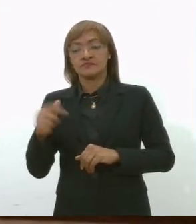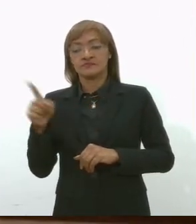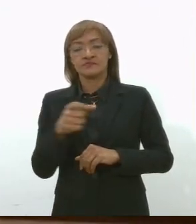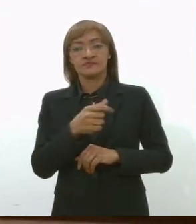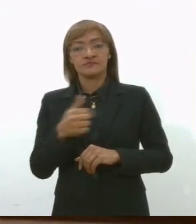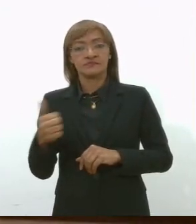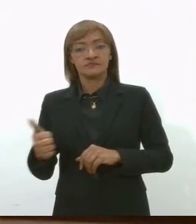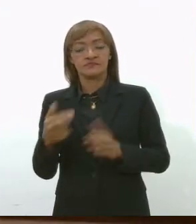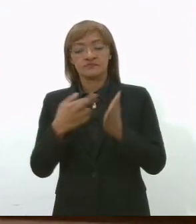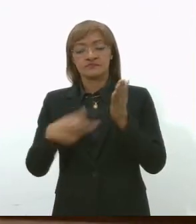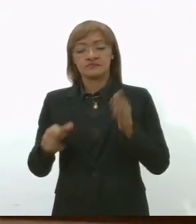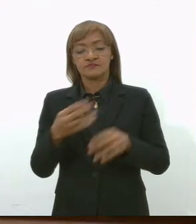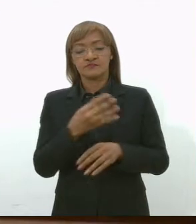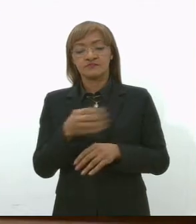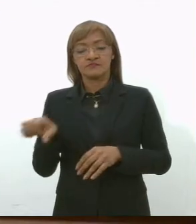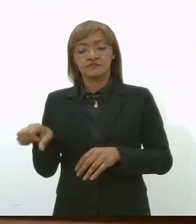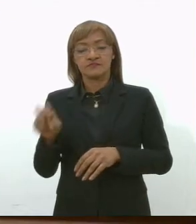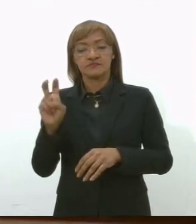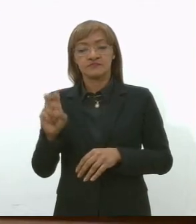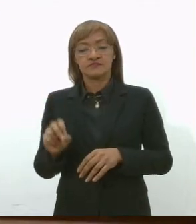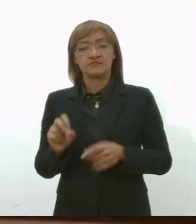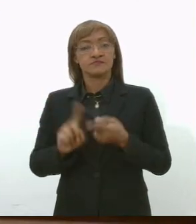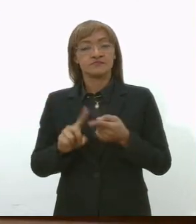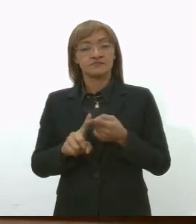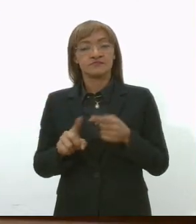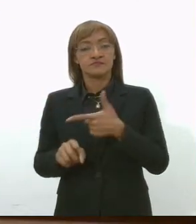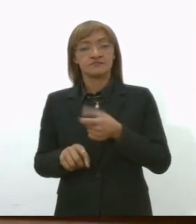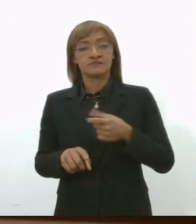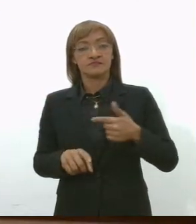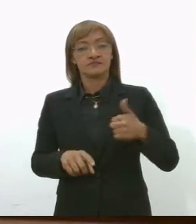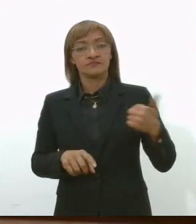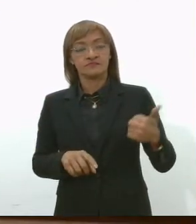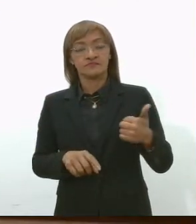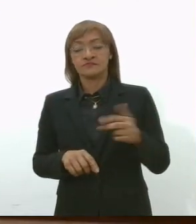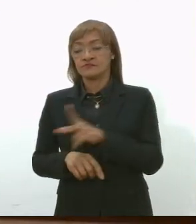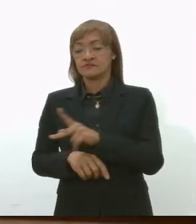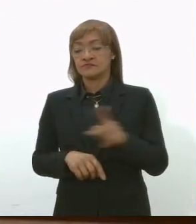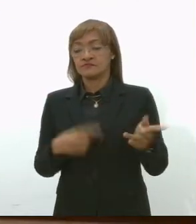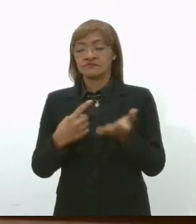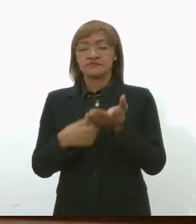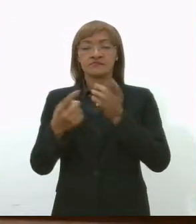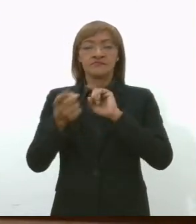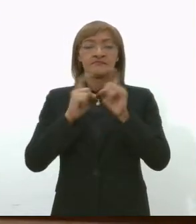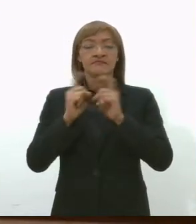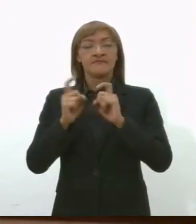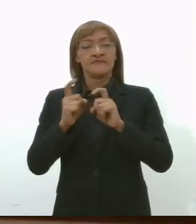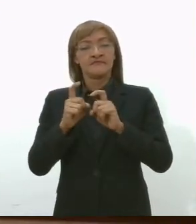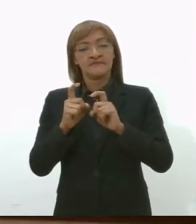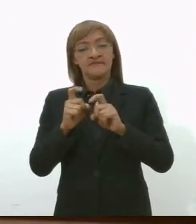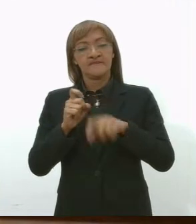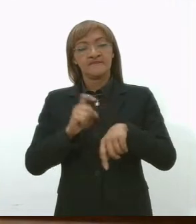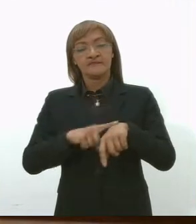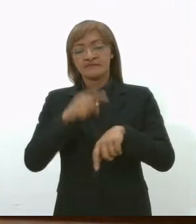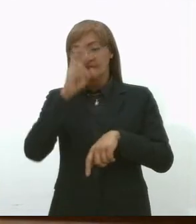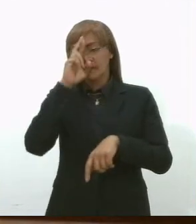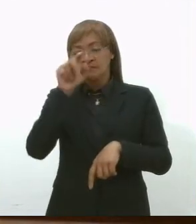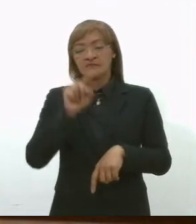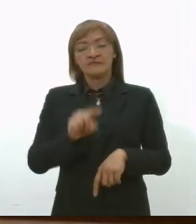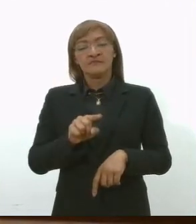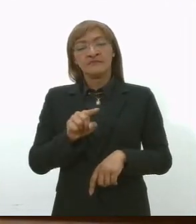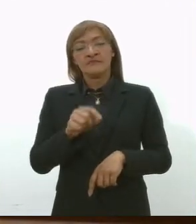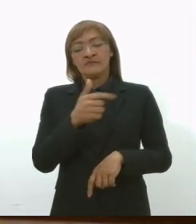resolução de número 49 e 50/2021. Nada mais a tratar, o presidente convocou uma sessão extraordinária para as 12 horas e